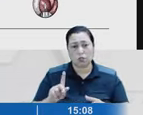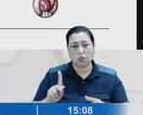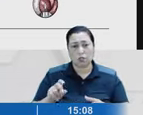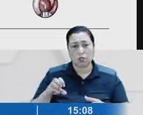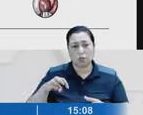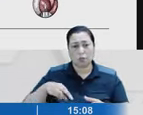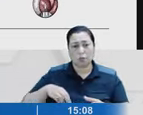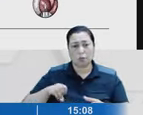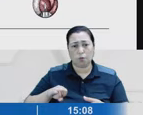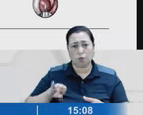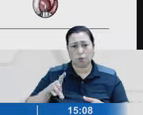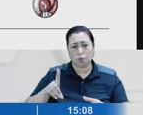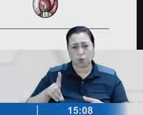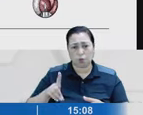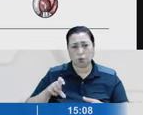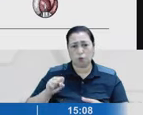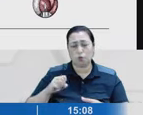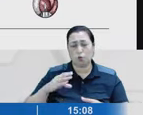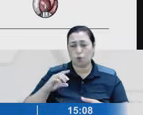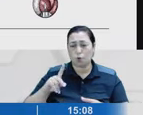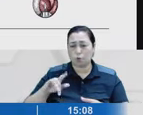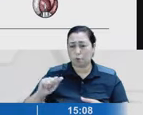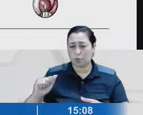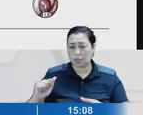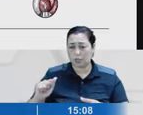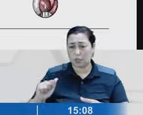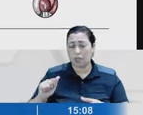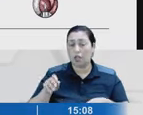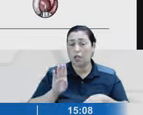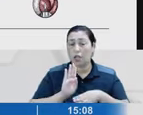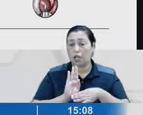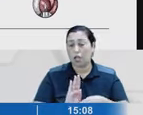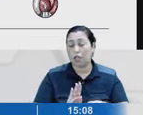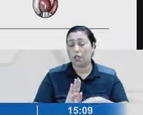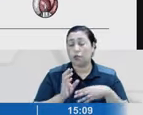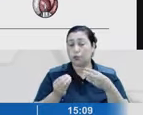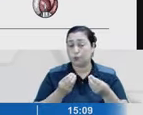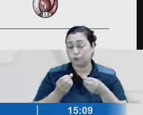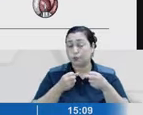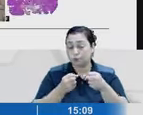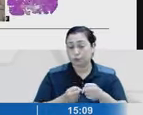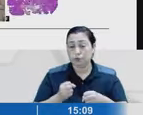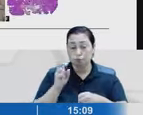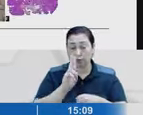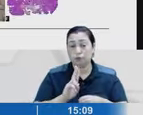com o colonoscópio, né? E ajuda bastante também, né? Pode ser usado.